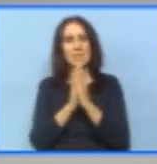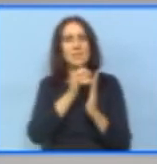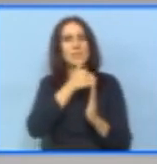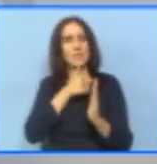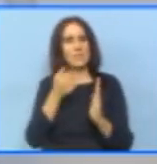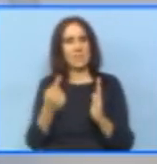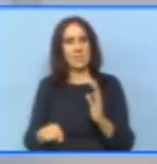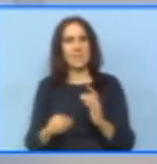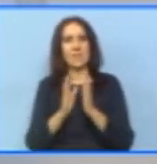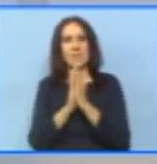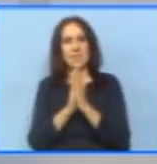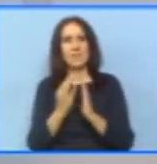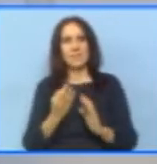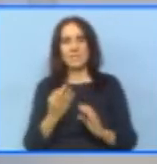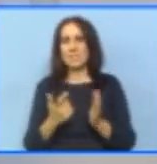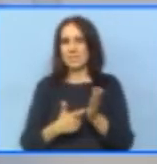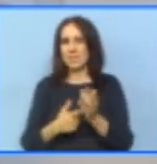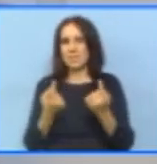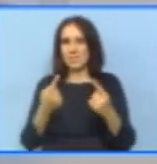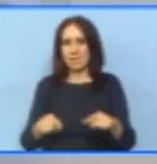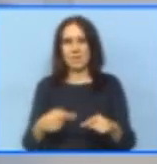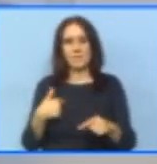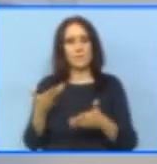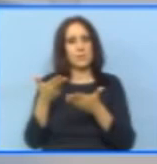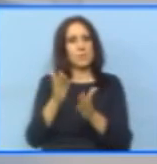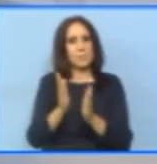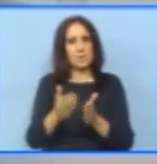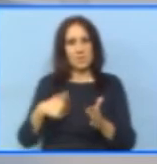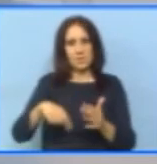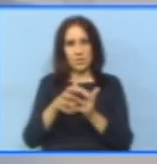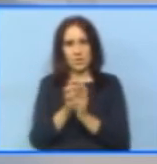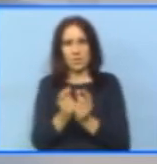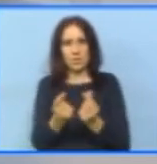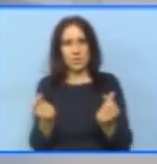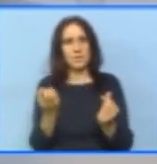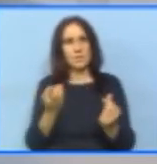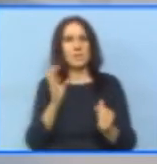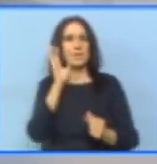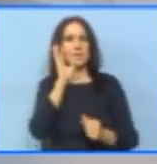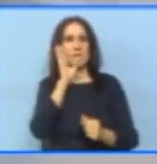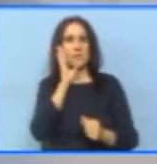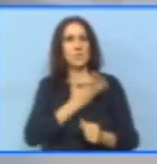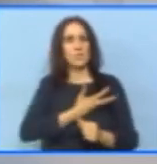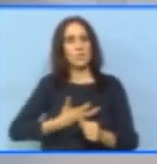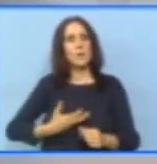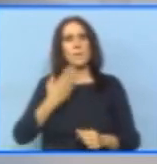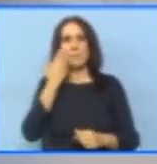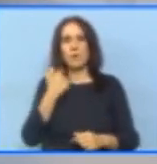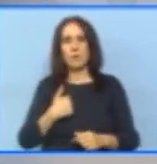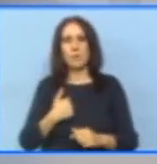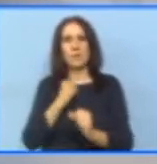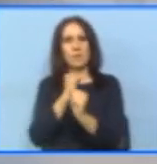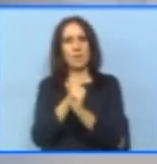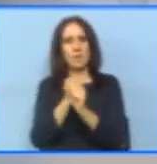sofre, com esta igreja que está necessitada e que precisa da nossa ajuda, das nossas orações. E, portanto, é uma tarde que eu penso que vai ser uma